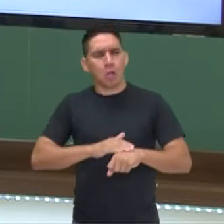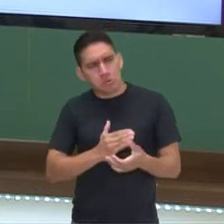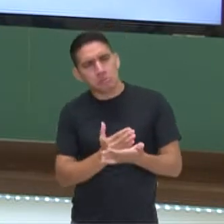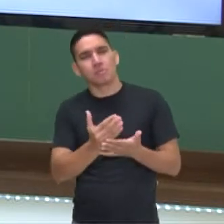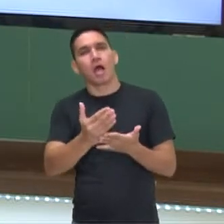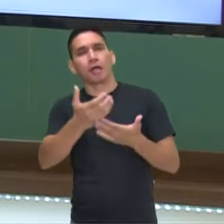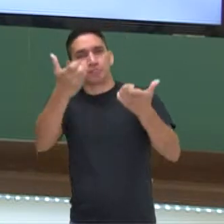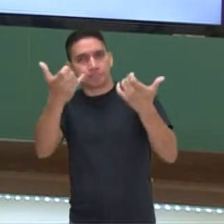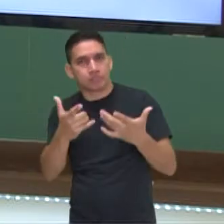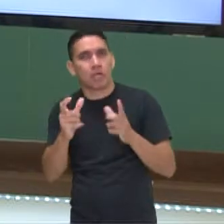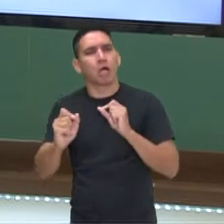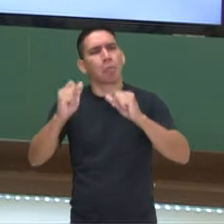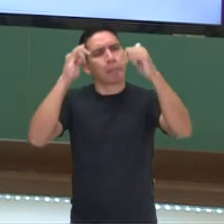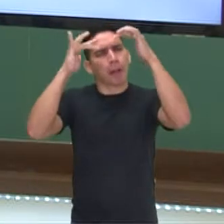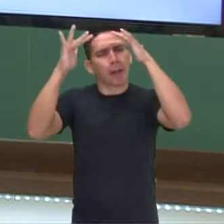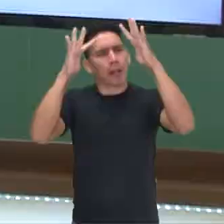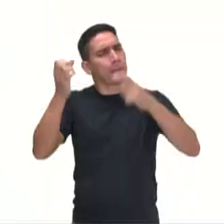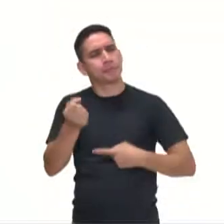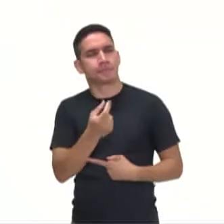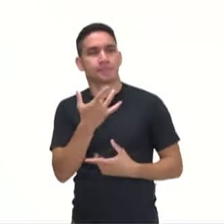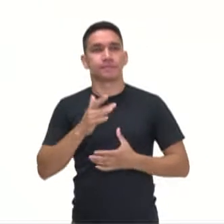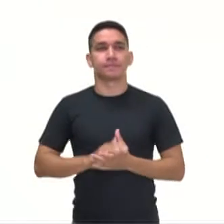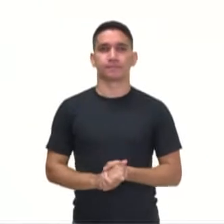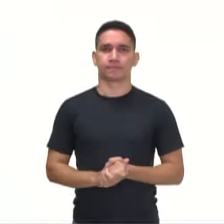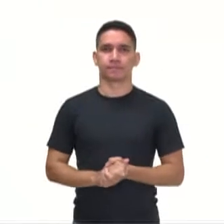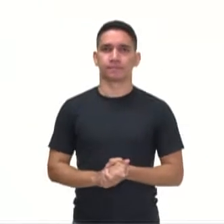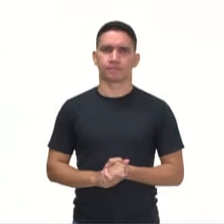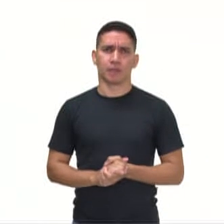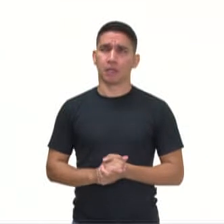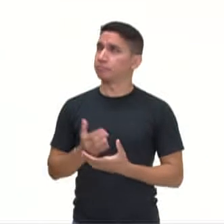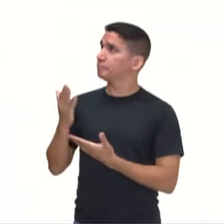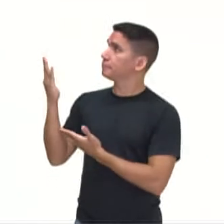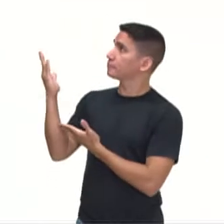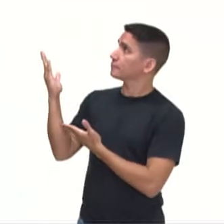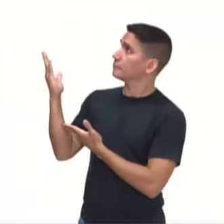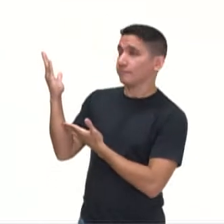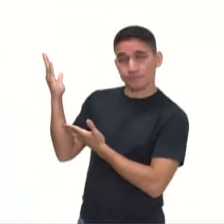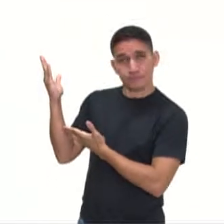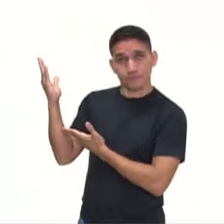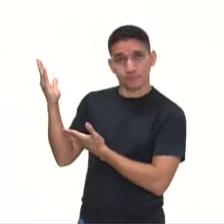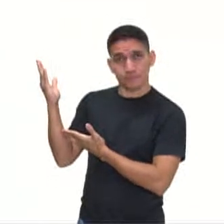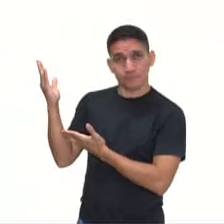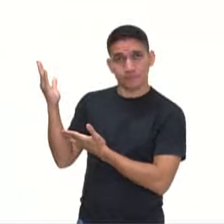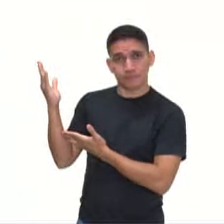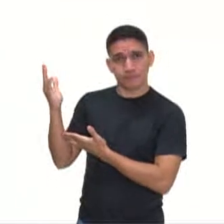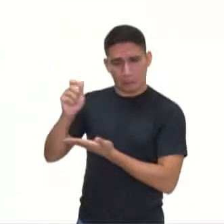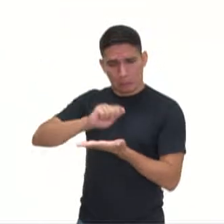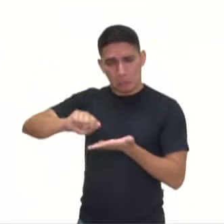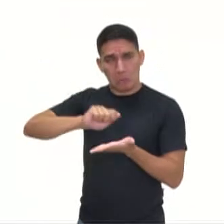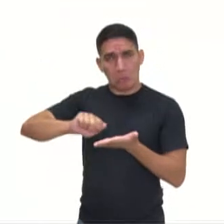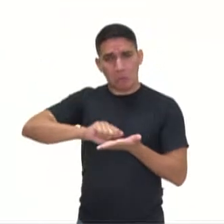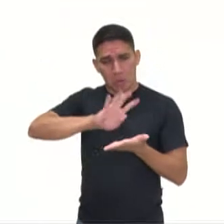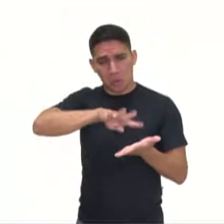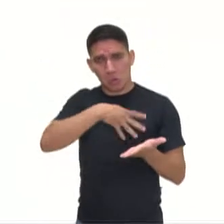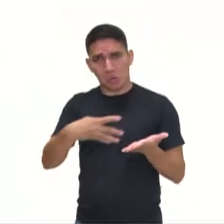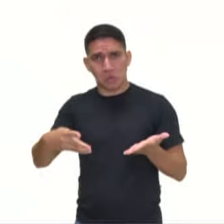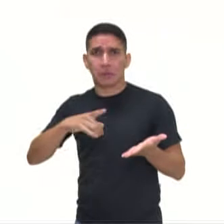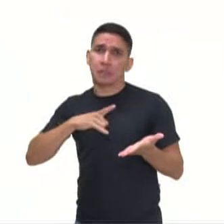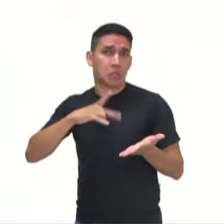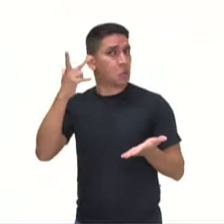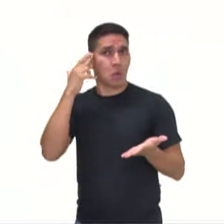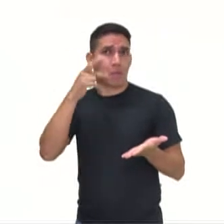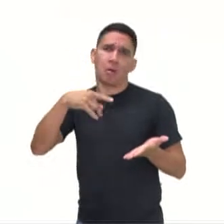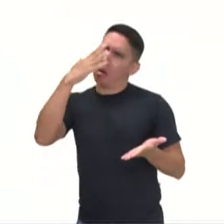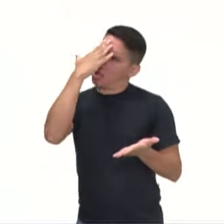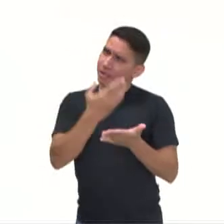aí começar a pensar em algumas questões, Uma agenda, gente, olha só, Algo comum, uma agenda, Eu acredito que você